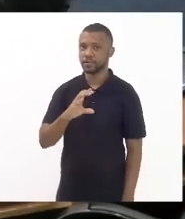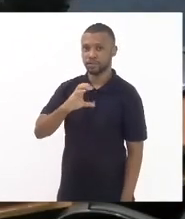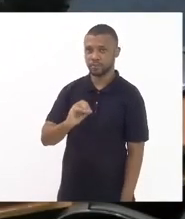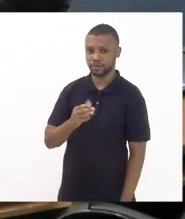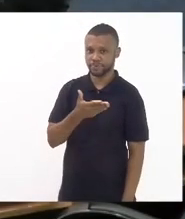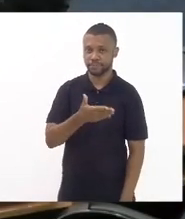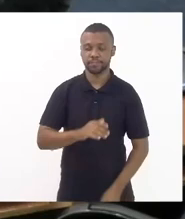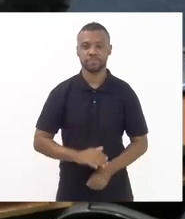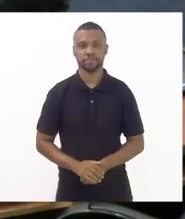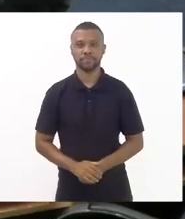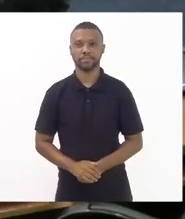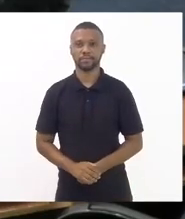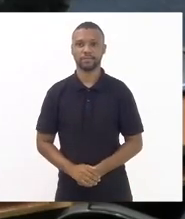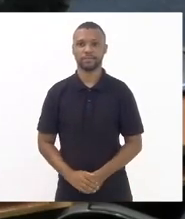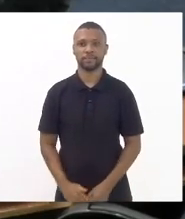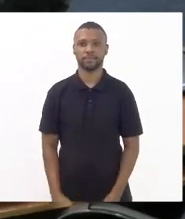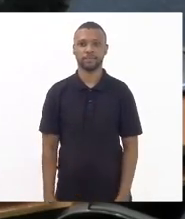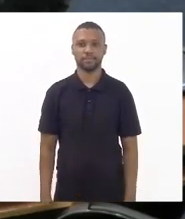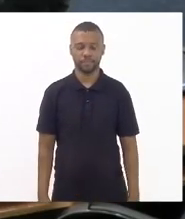Deputado Márcio Pacheco.